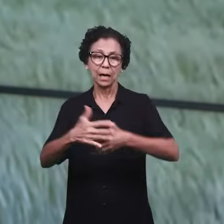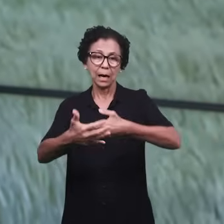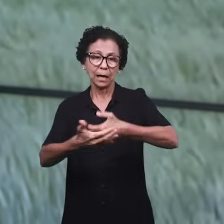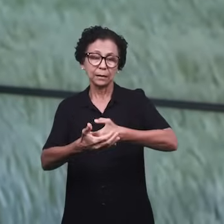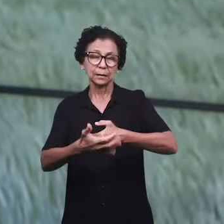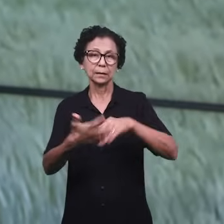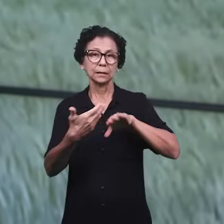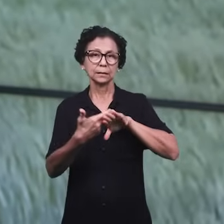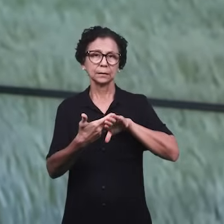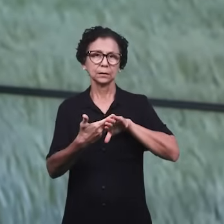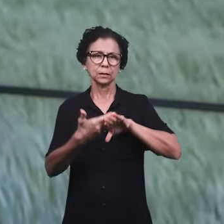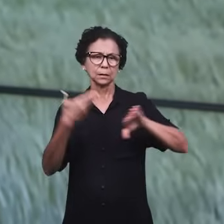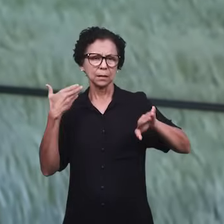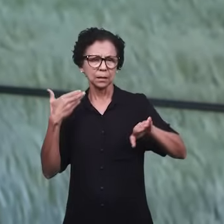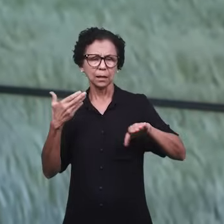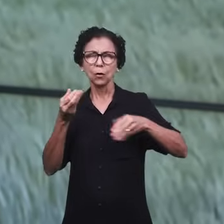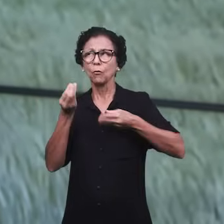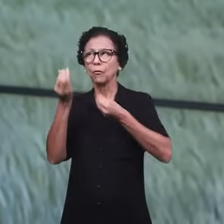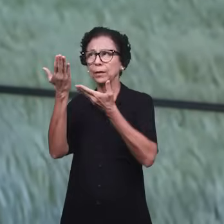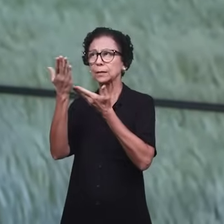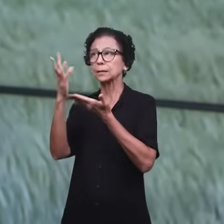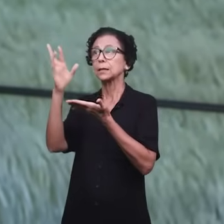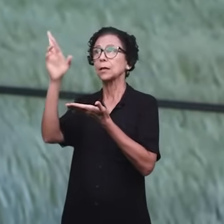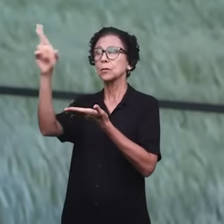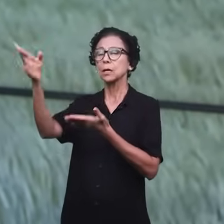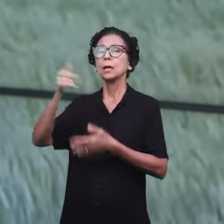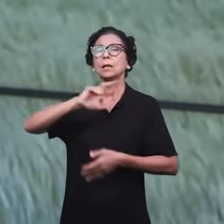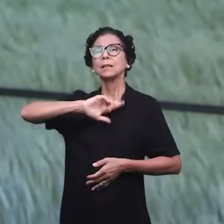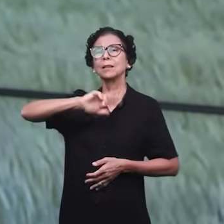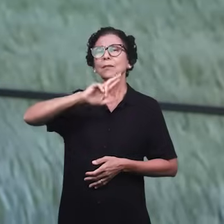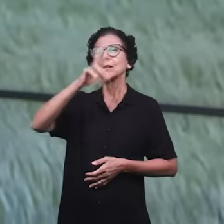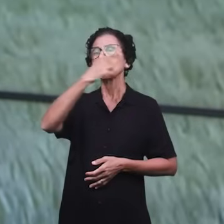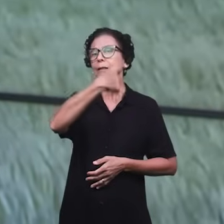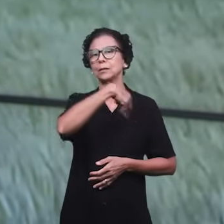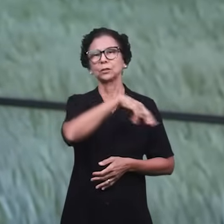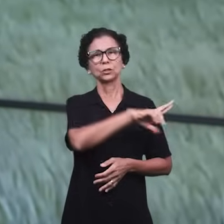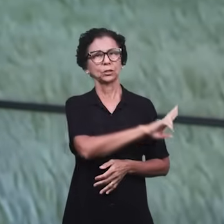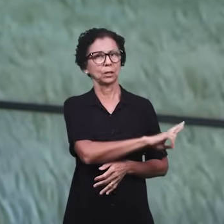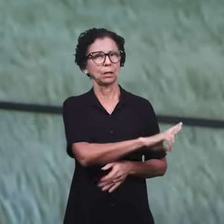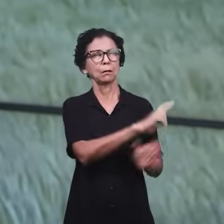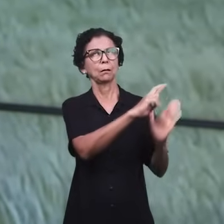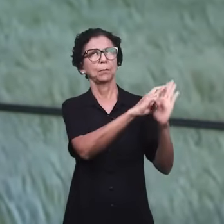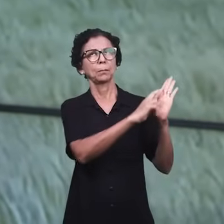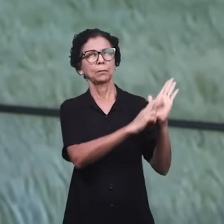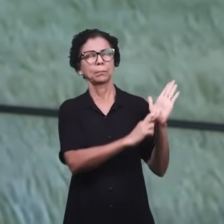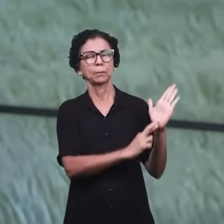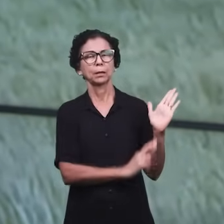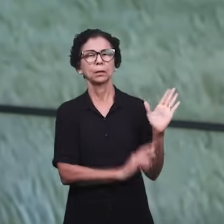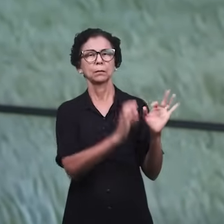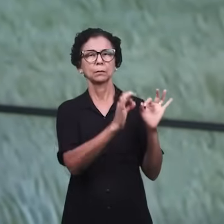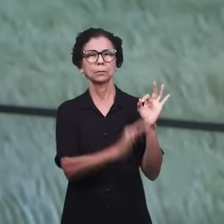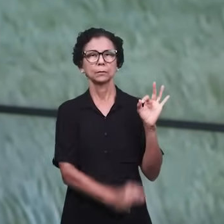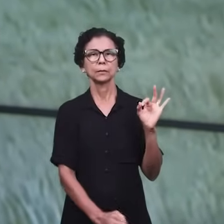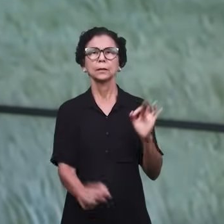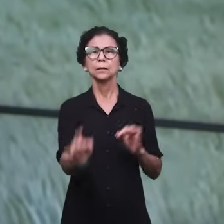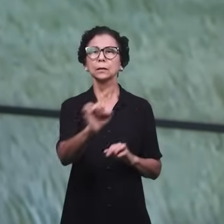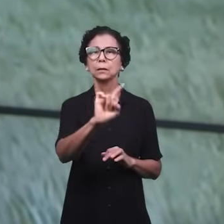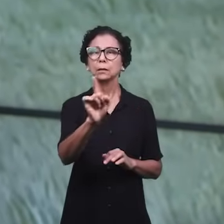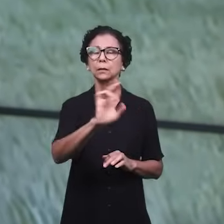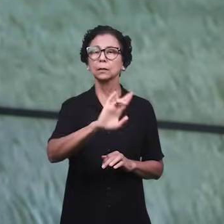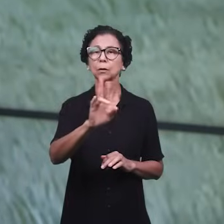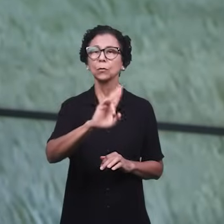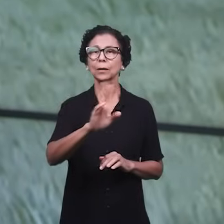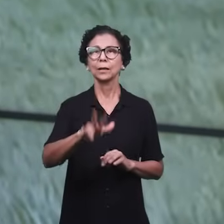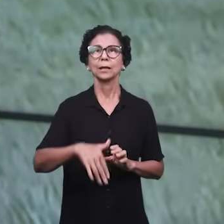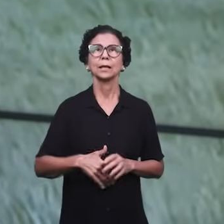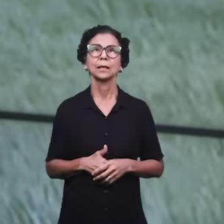ato religioso e não é uma liturgia simplesmente os pais eh é um como é é um programa para